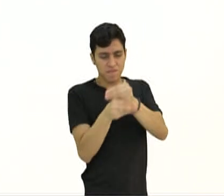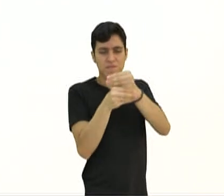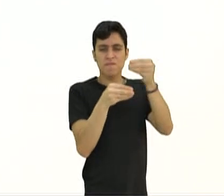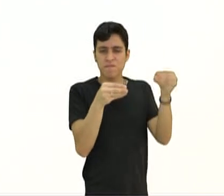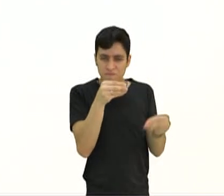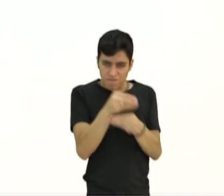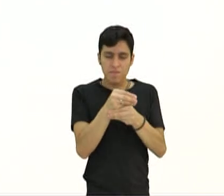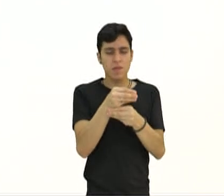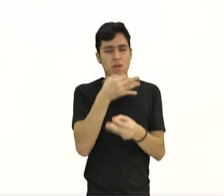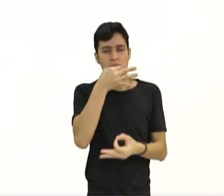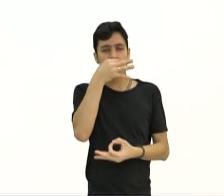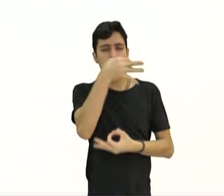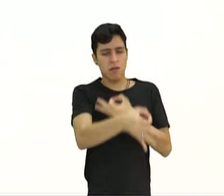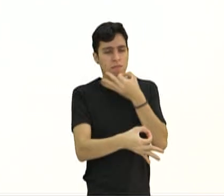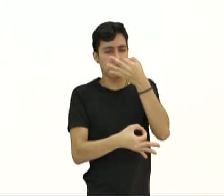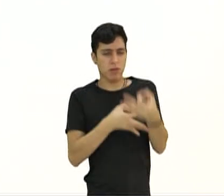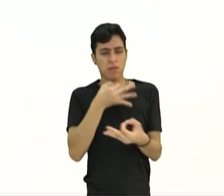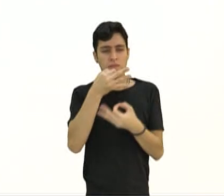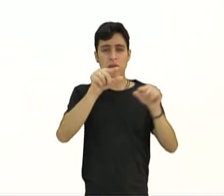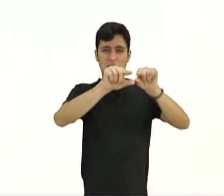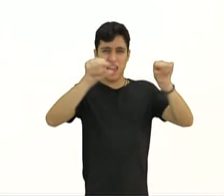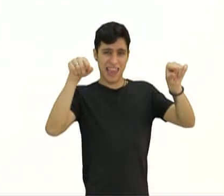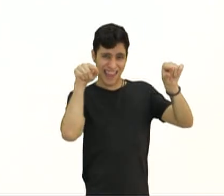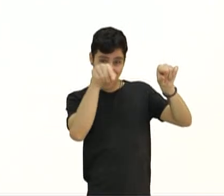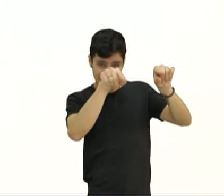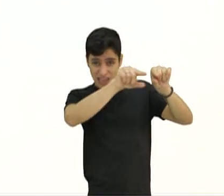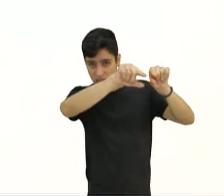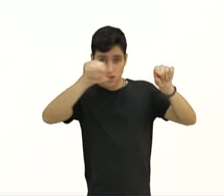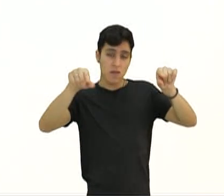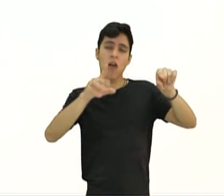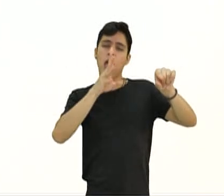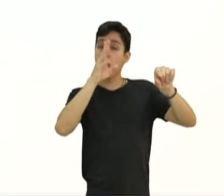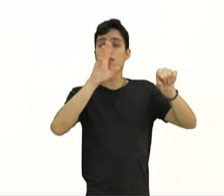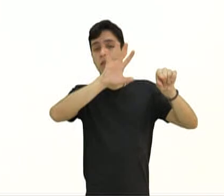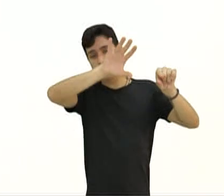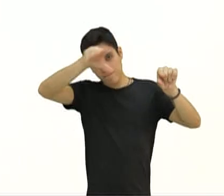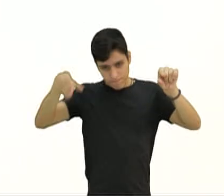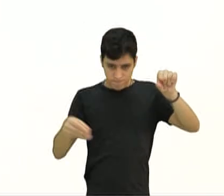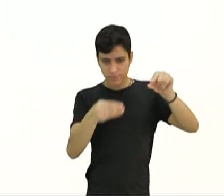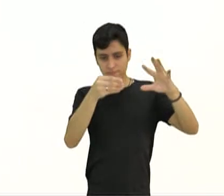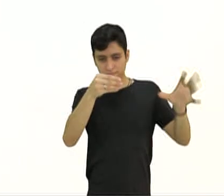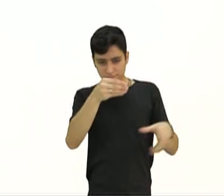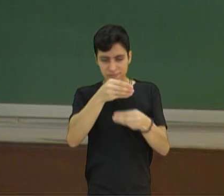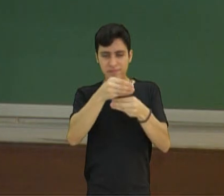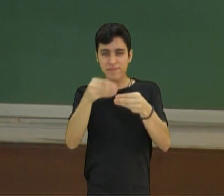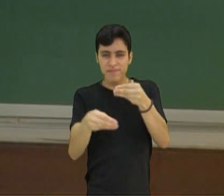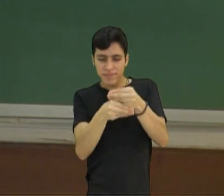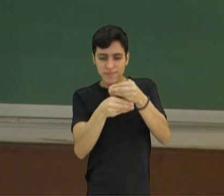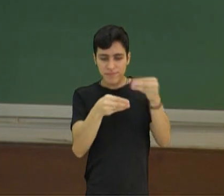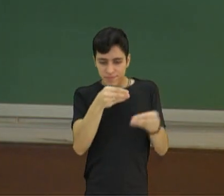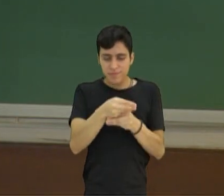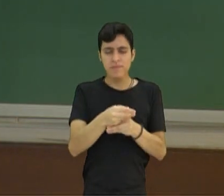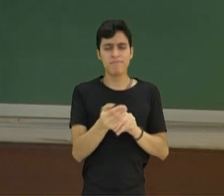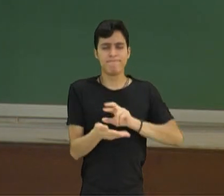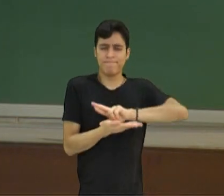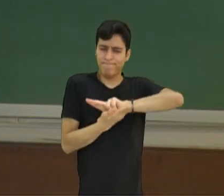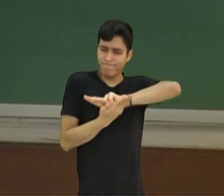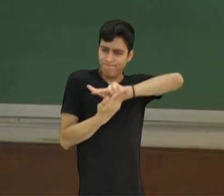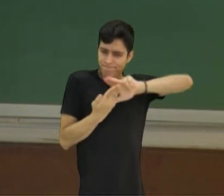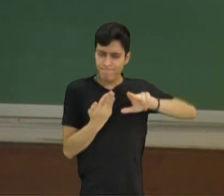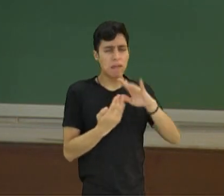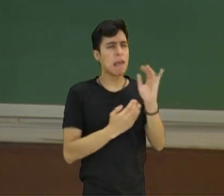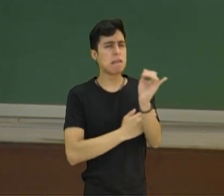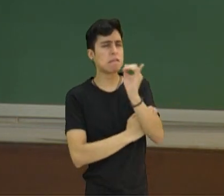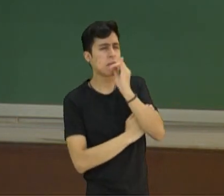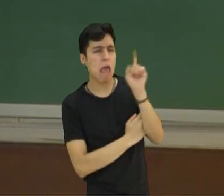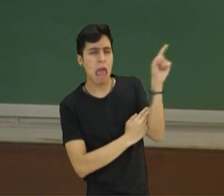vai sustentar a sua tese, a sua opinião, apresentando argumentos, podendo ser dos mais variados, de exemplificação,